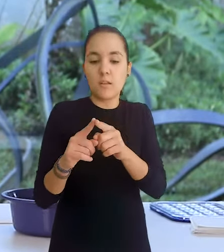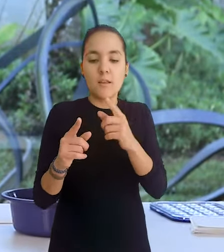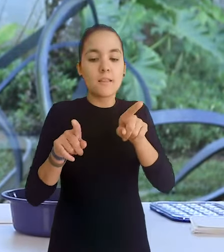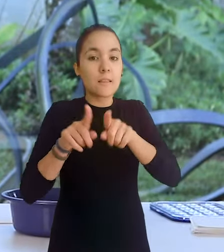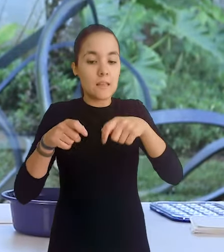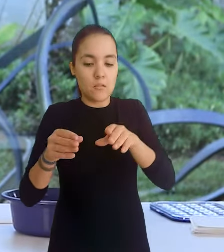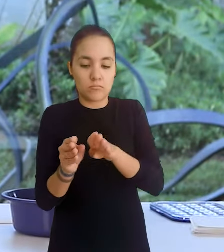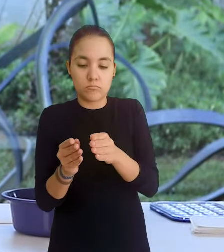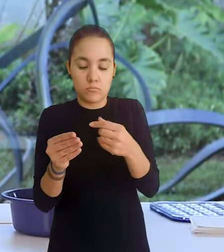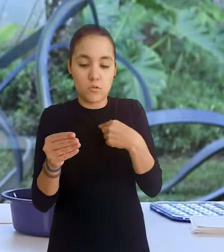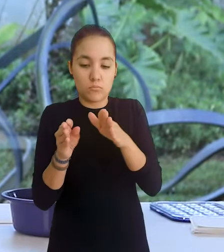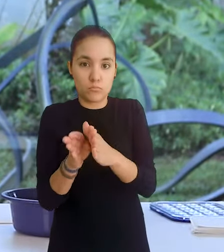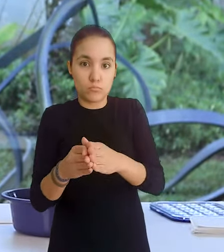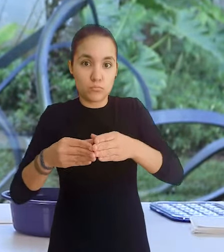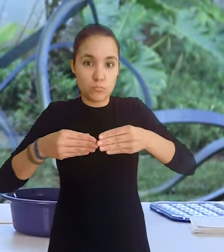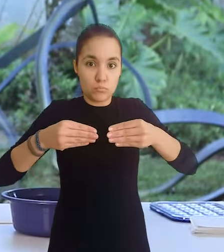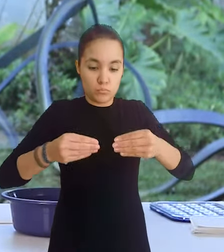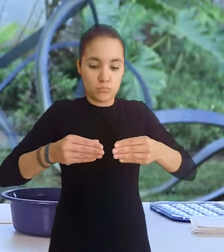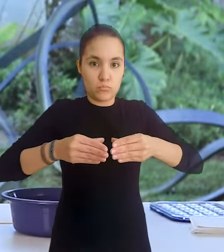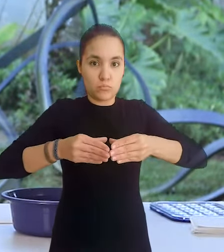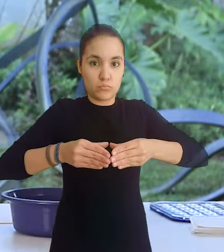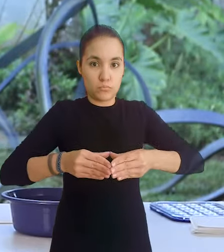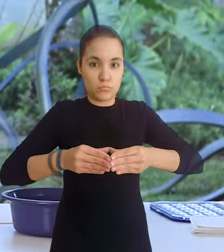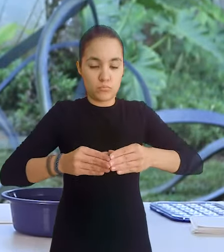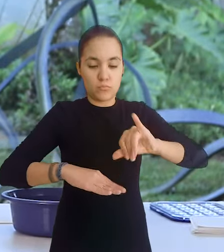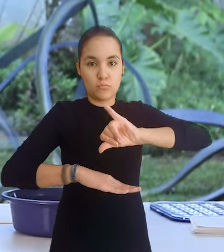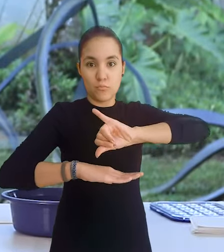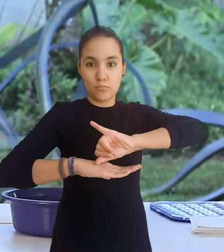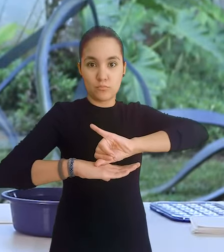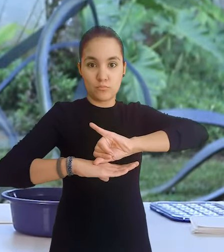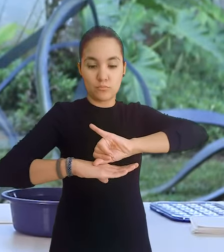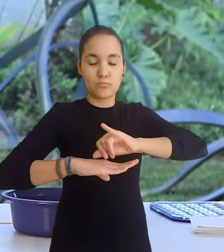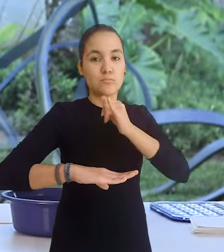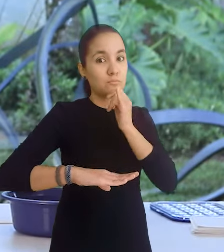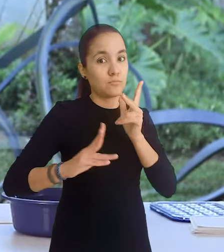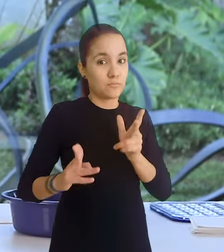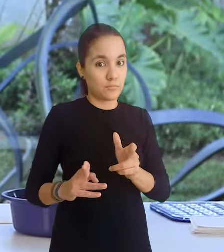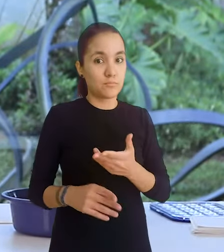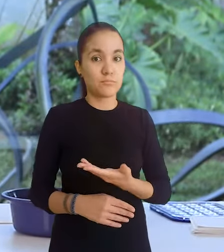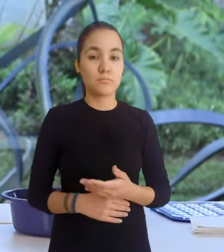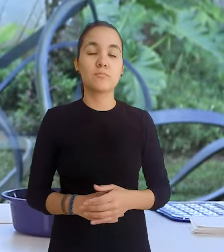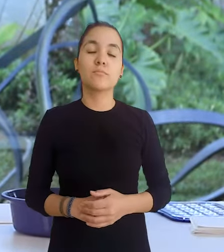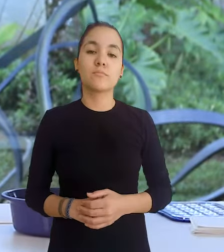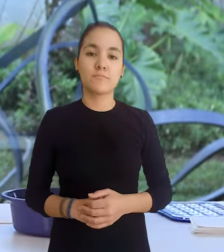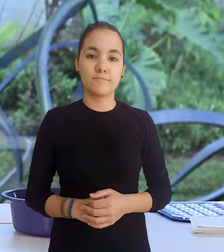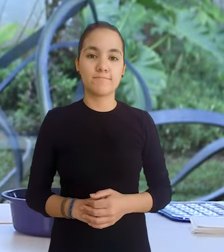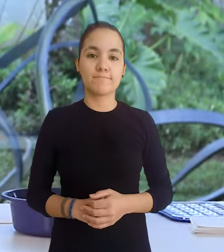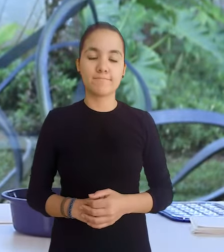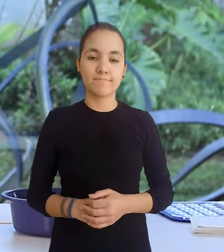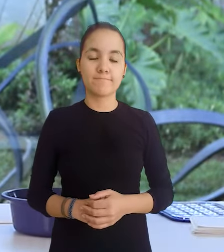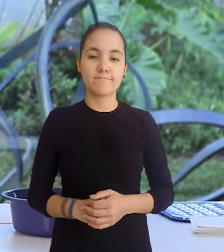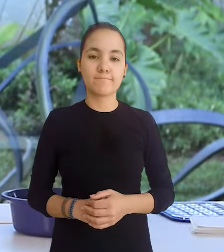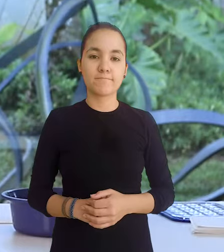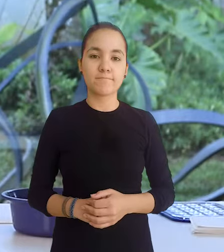escultórico, então ele é um pouco um caderninho objeto, que até para em pé. Se você quiser fazer